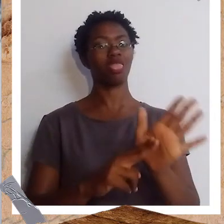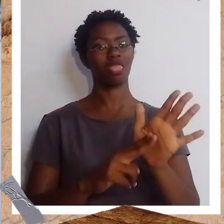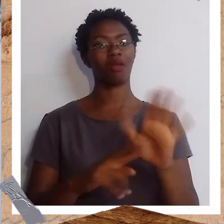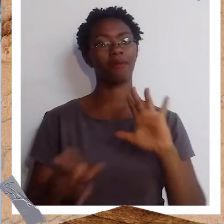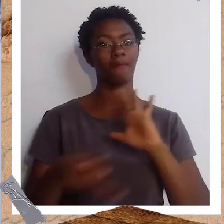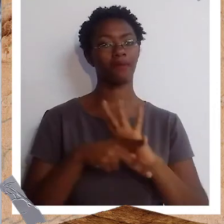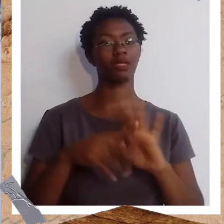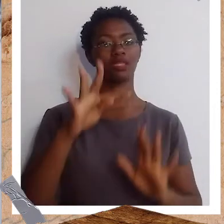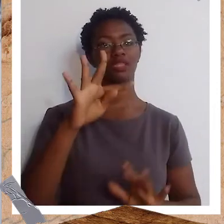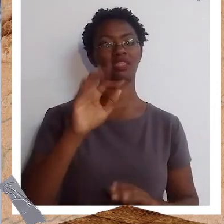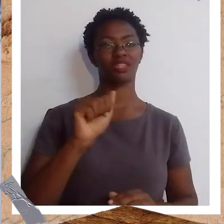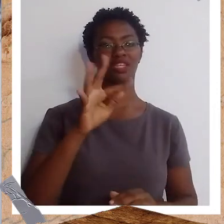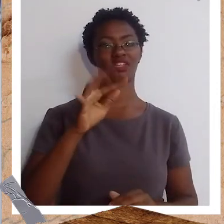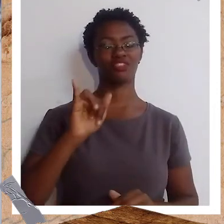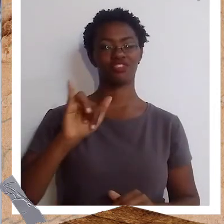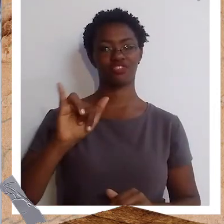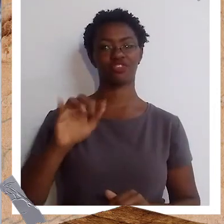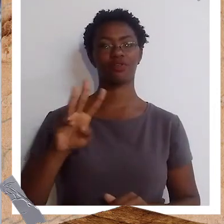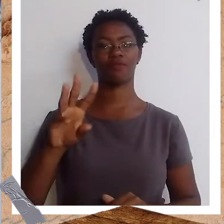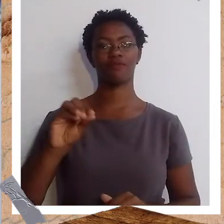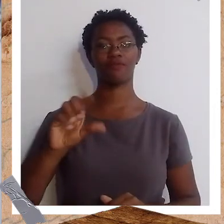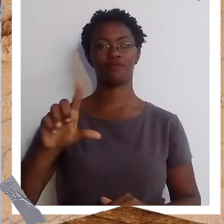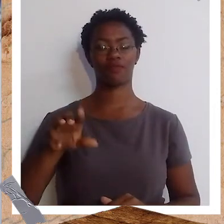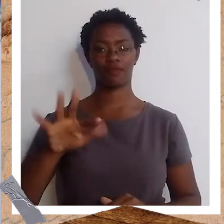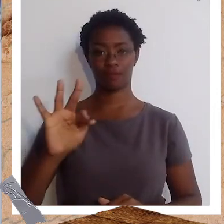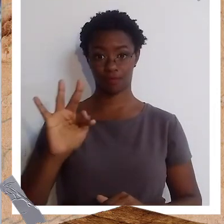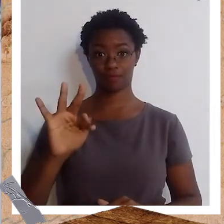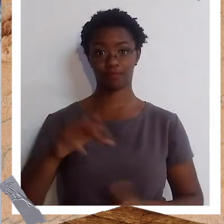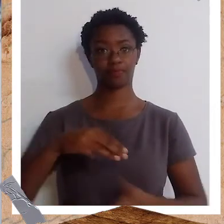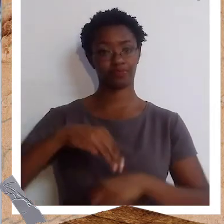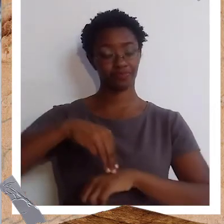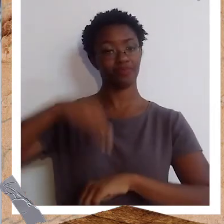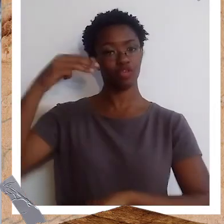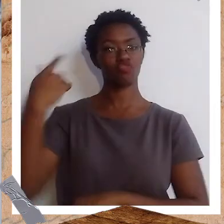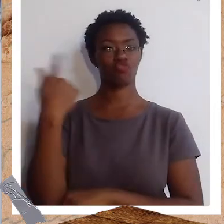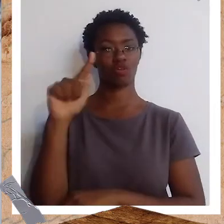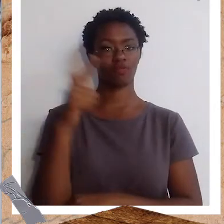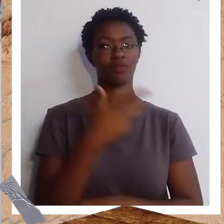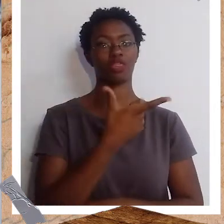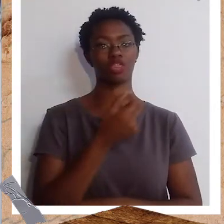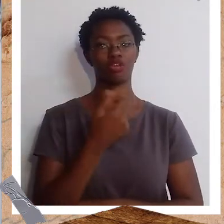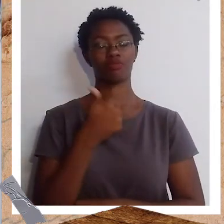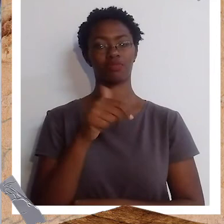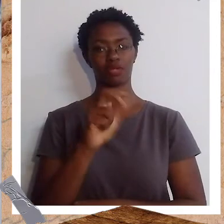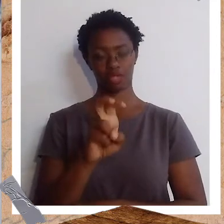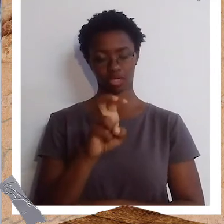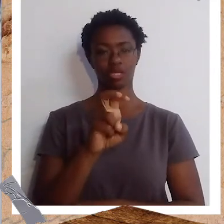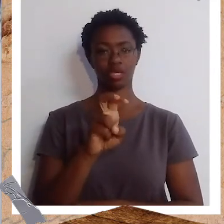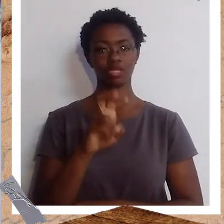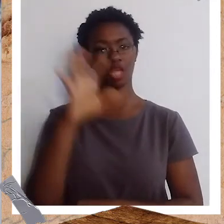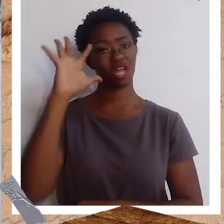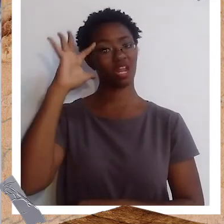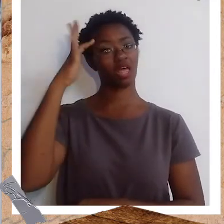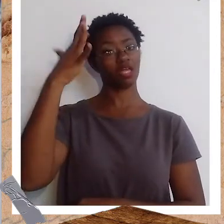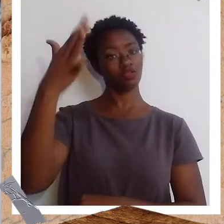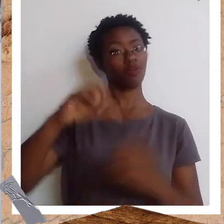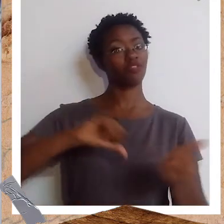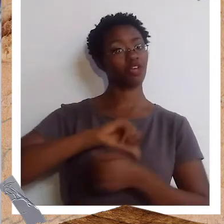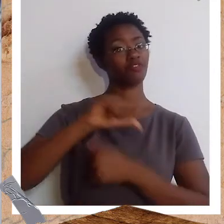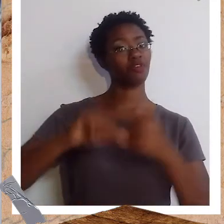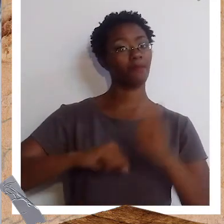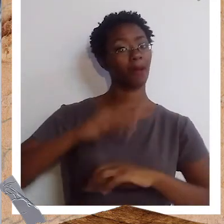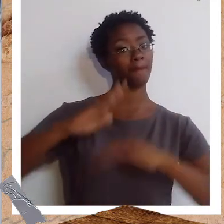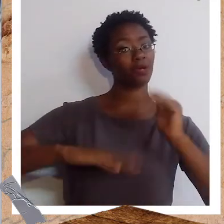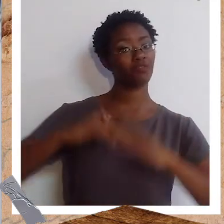Patti Wolff. Ela é mestre em geografia. Em 2015, resolveu tornar o seu ofício aquilo